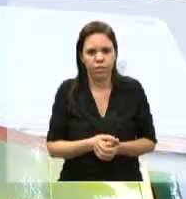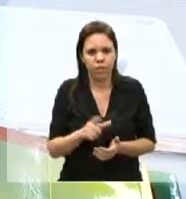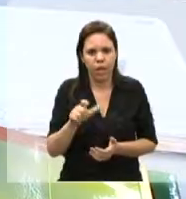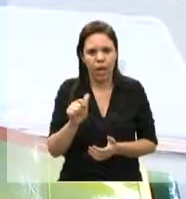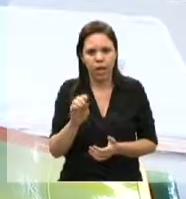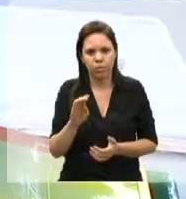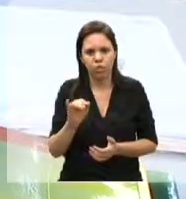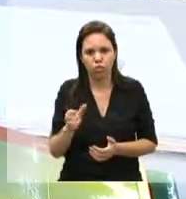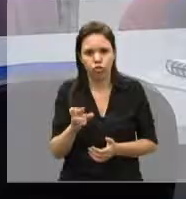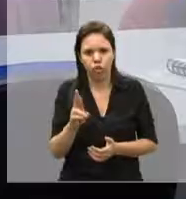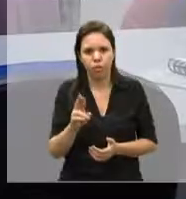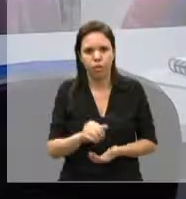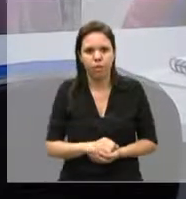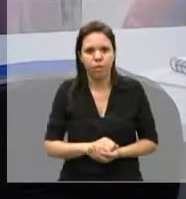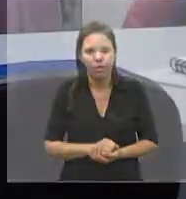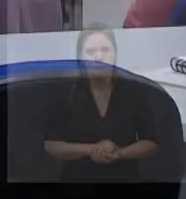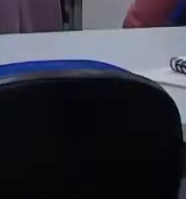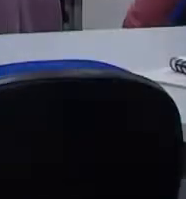LabJOR.